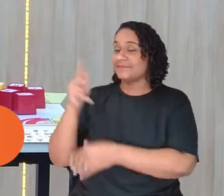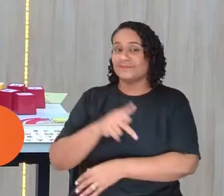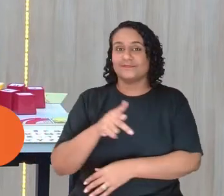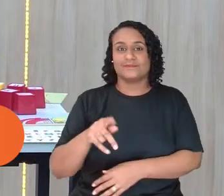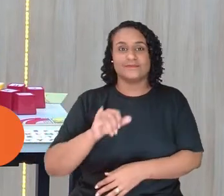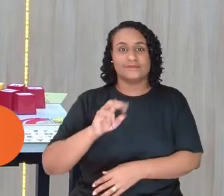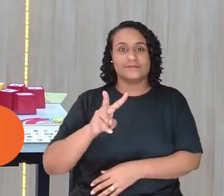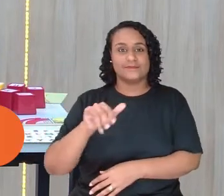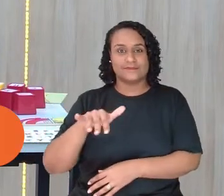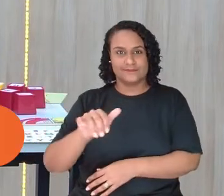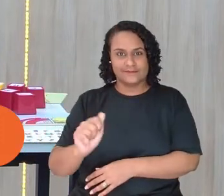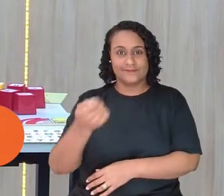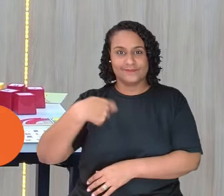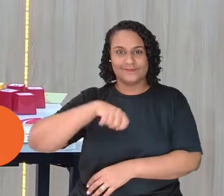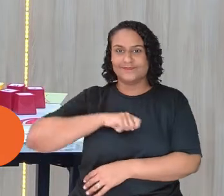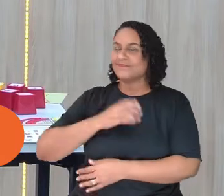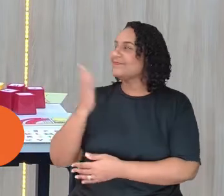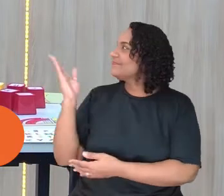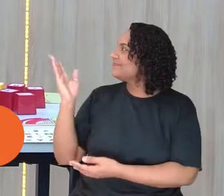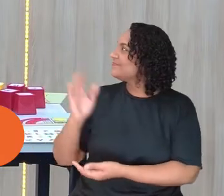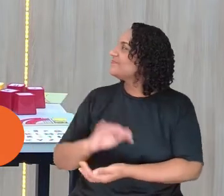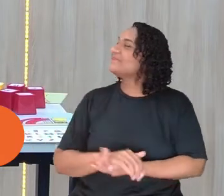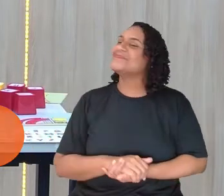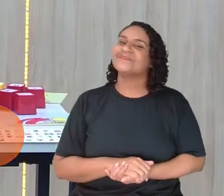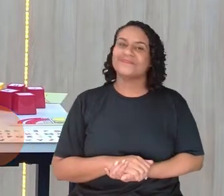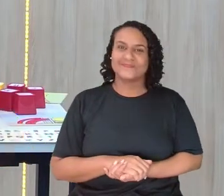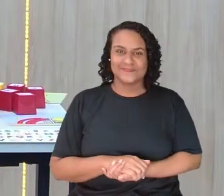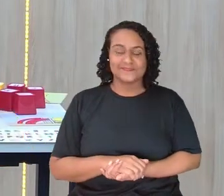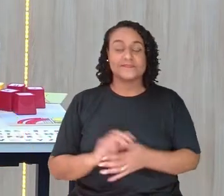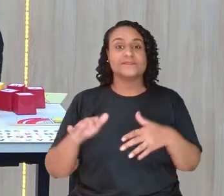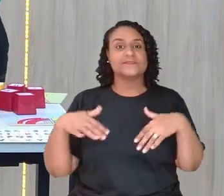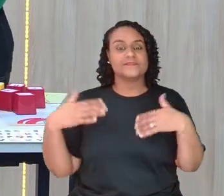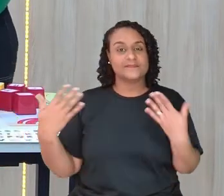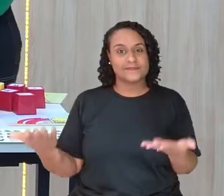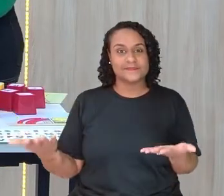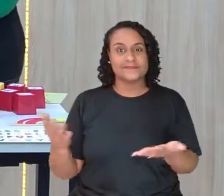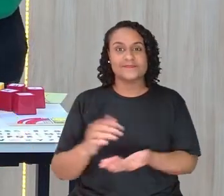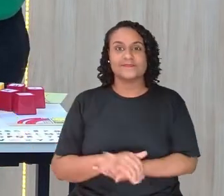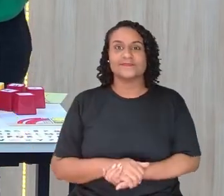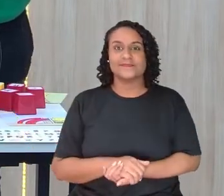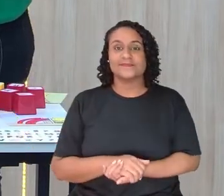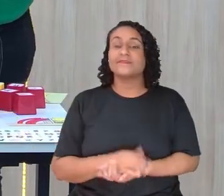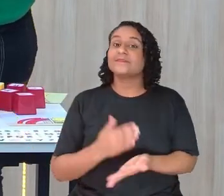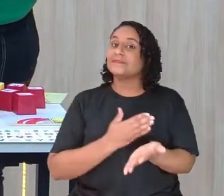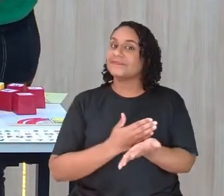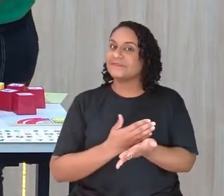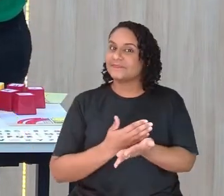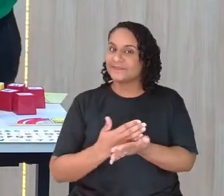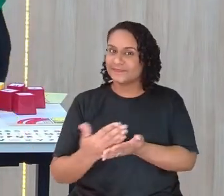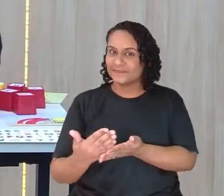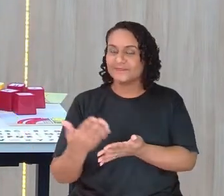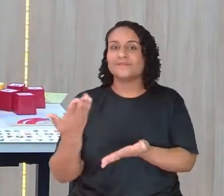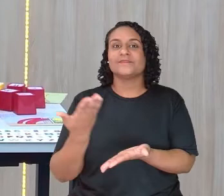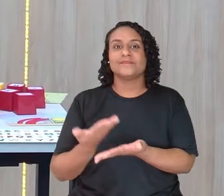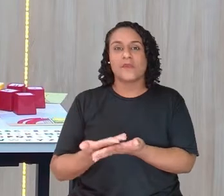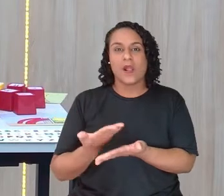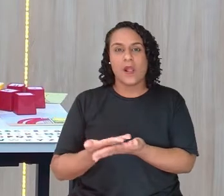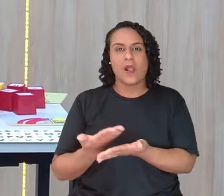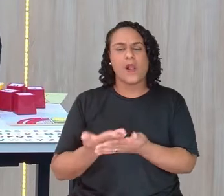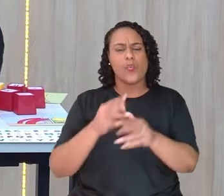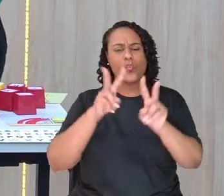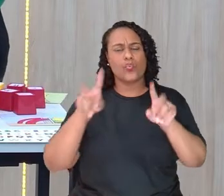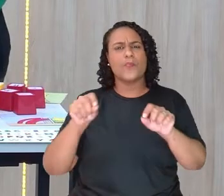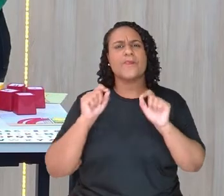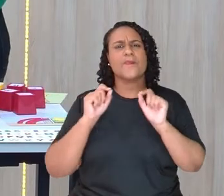Ivânia França e este é o meu sinal. Então, vamos iniciar a nossa temática, vamos